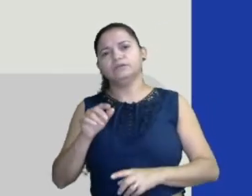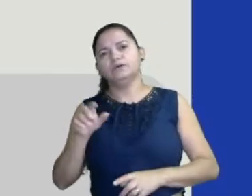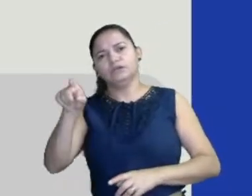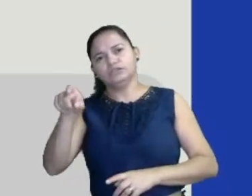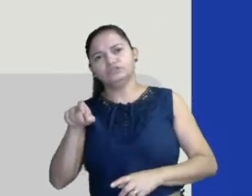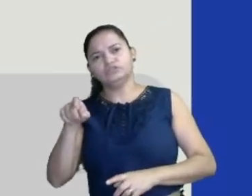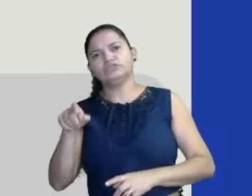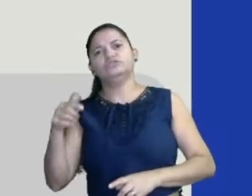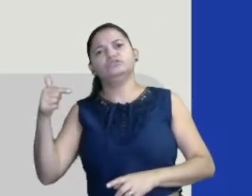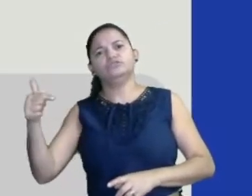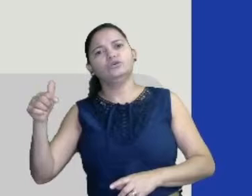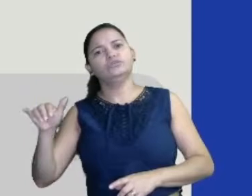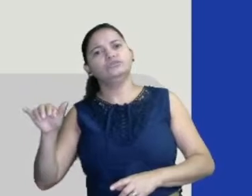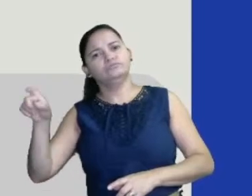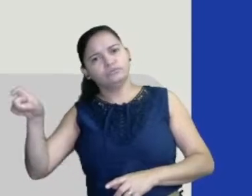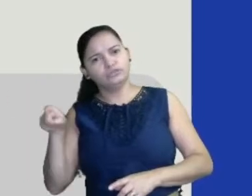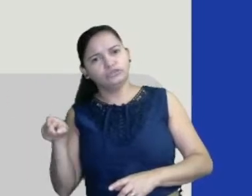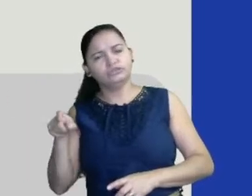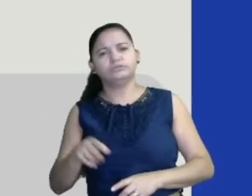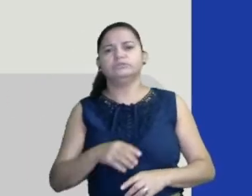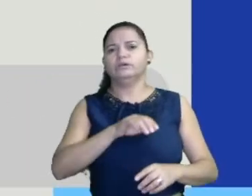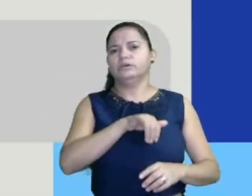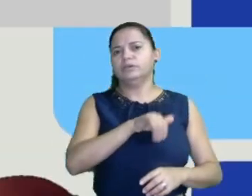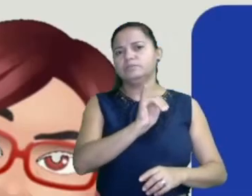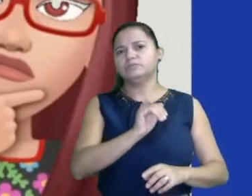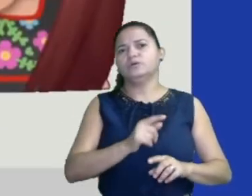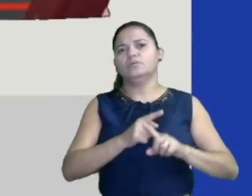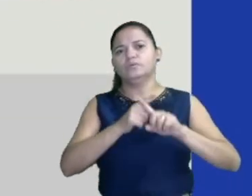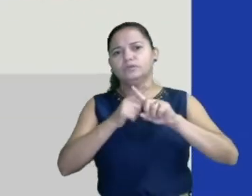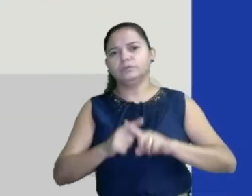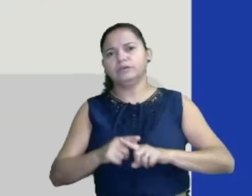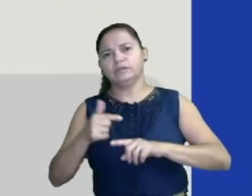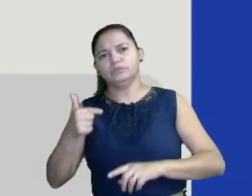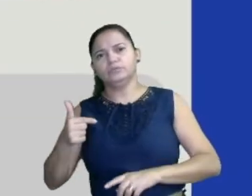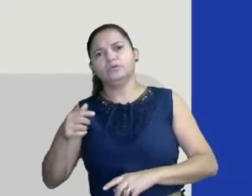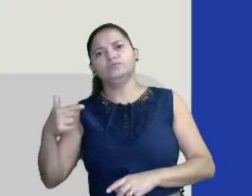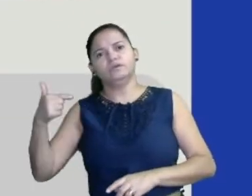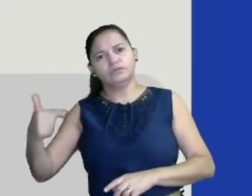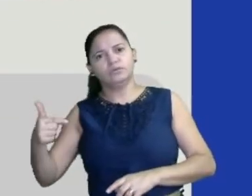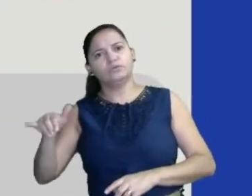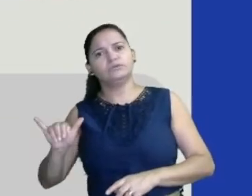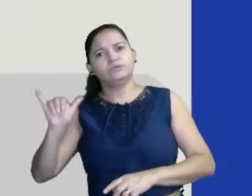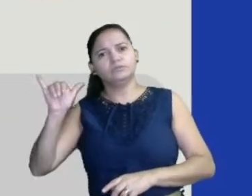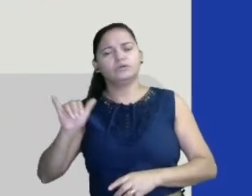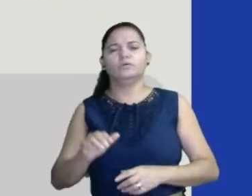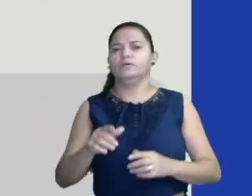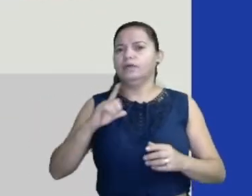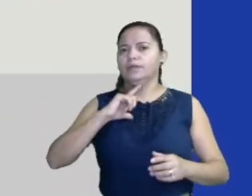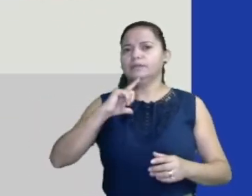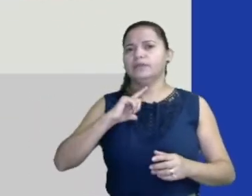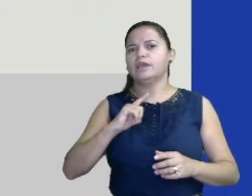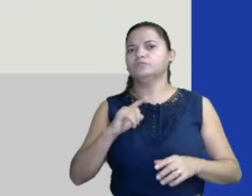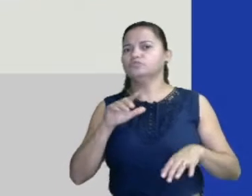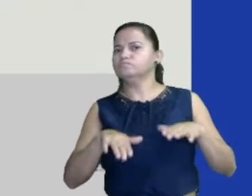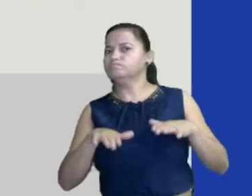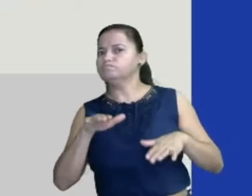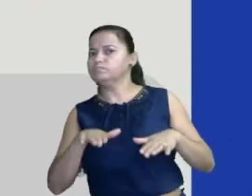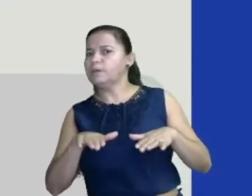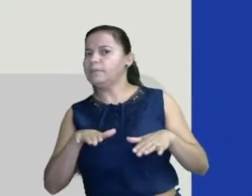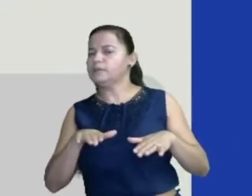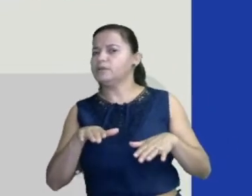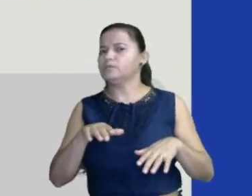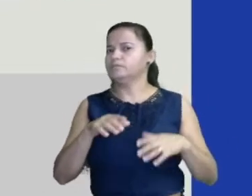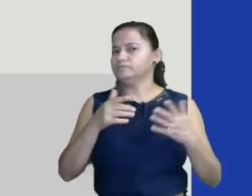multiplicar Y os dois eu vou ter dois Y é tão bom seguir temos as seguintes possibilidades